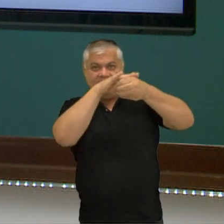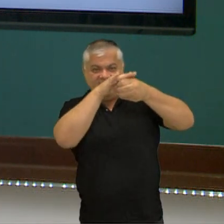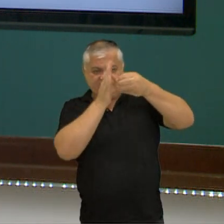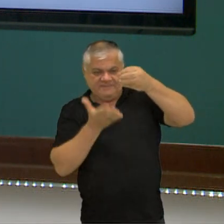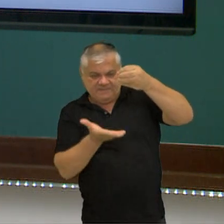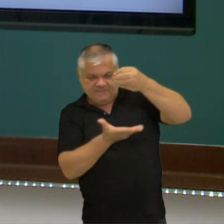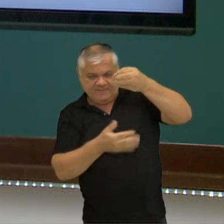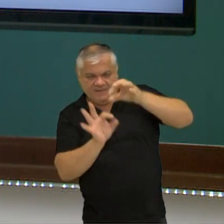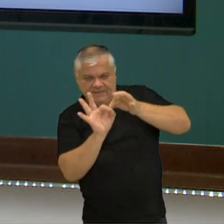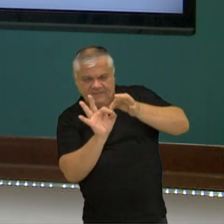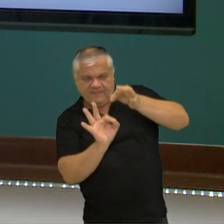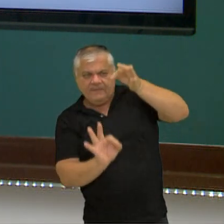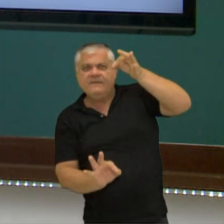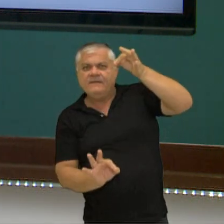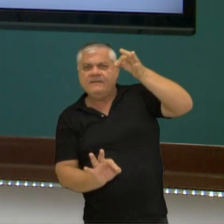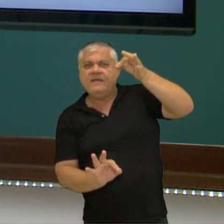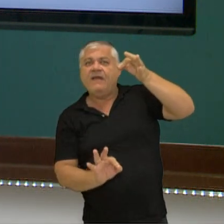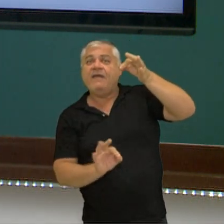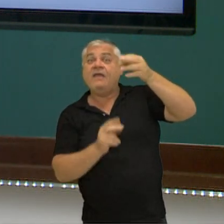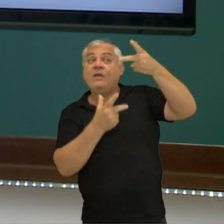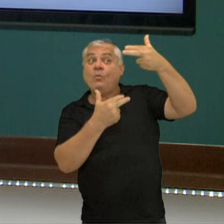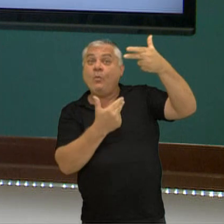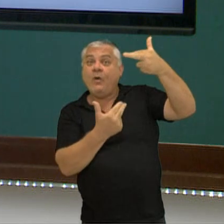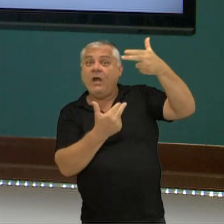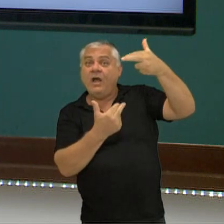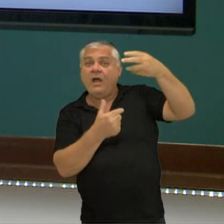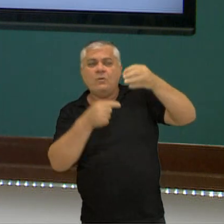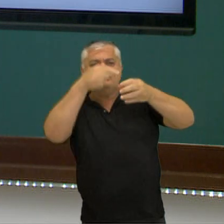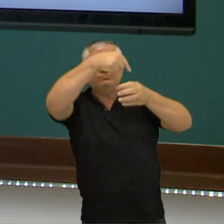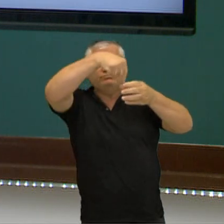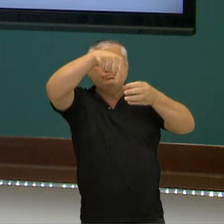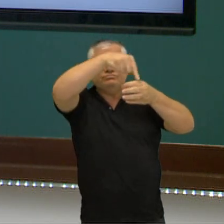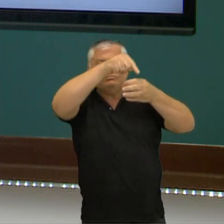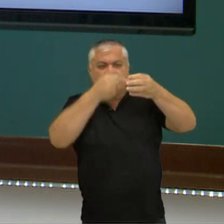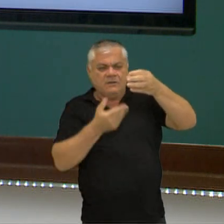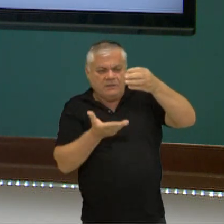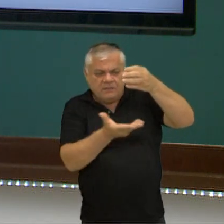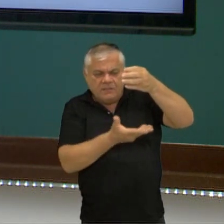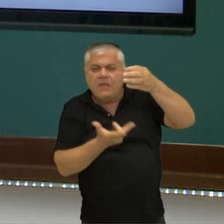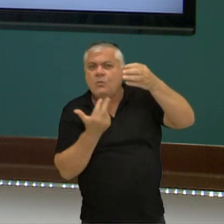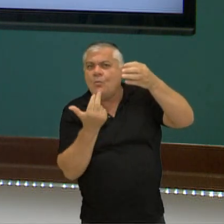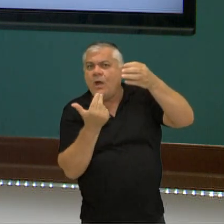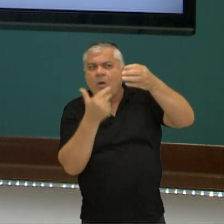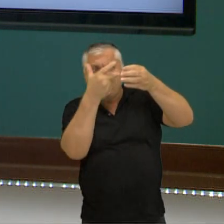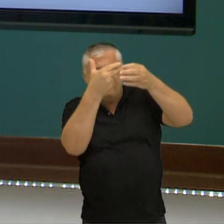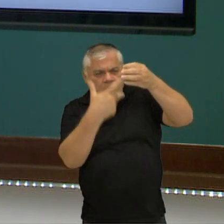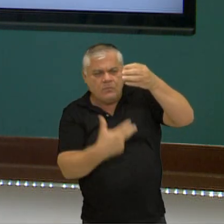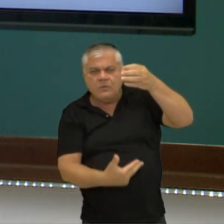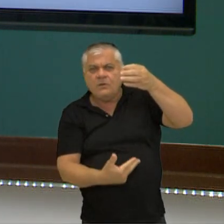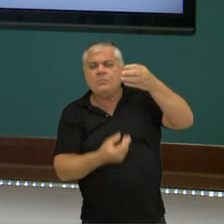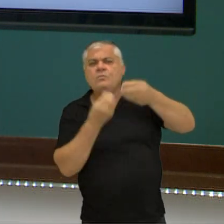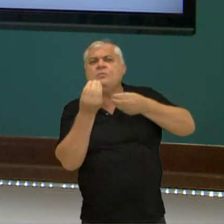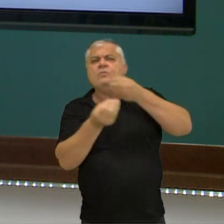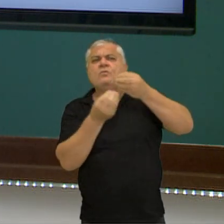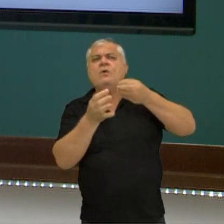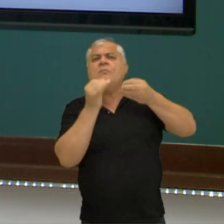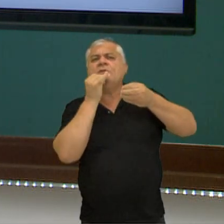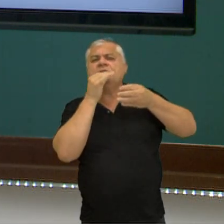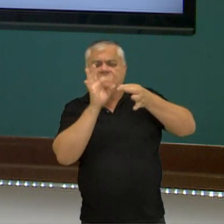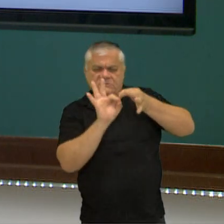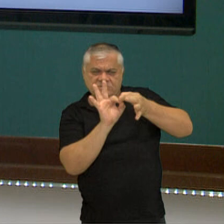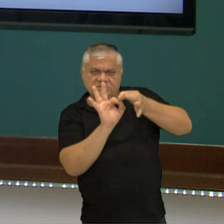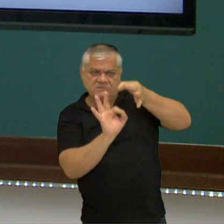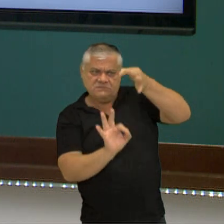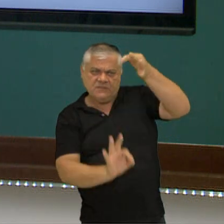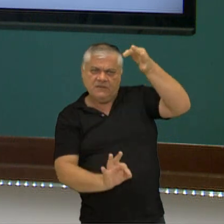iguais, né? São áreas de círculo que são exatamente iguais, qual é a distância